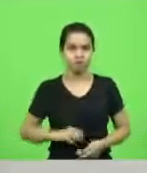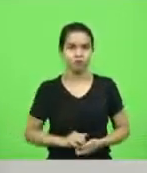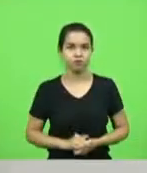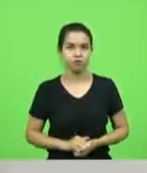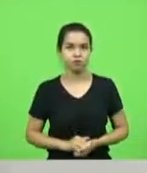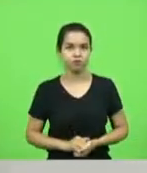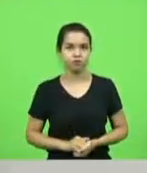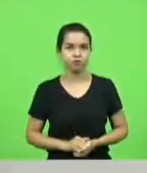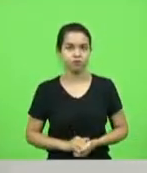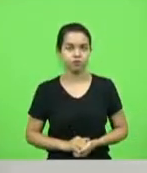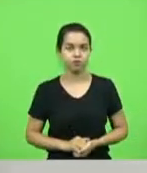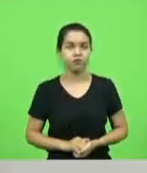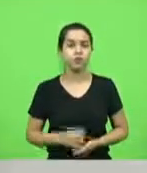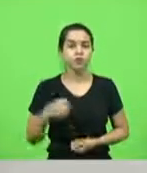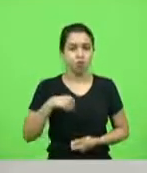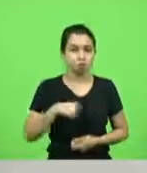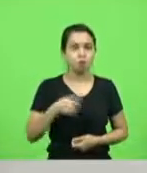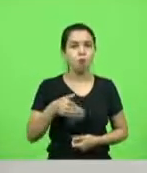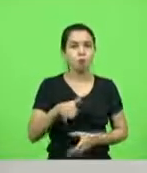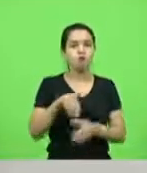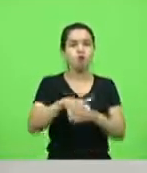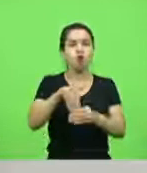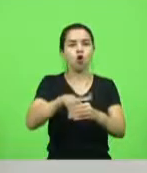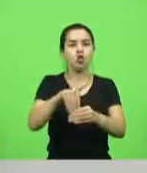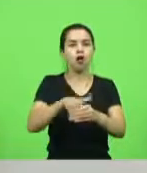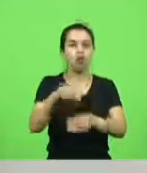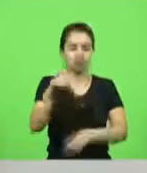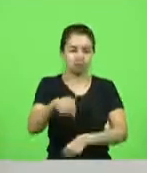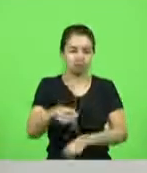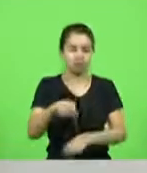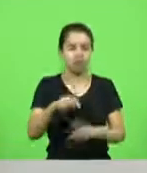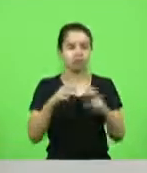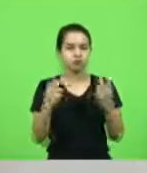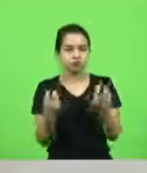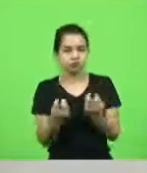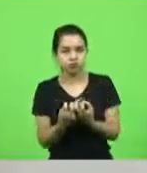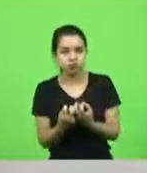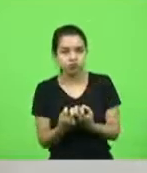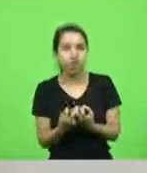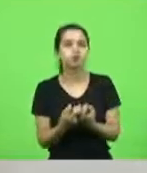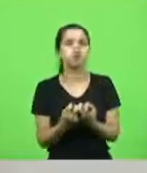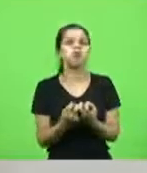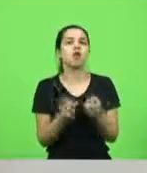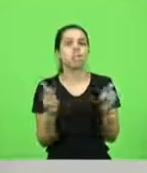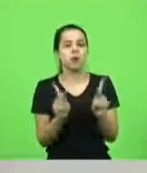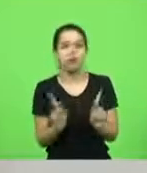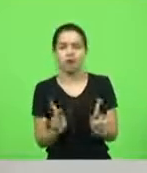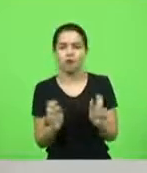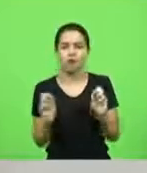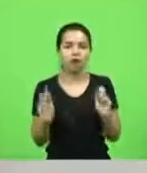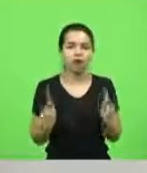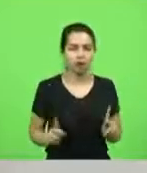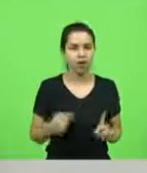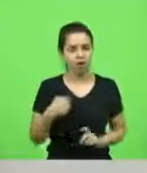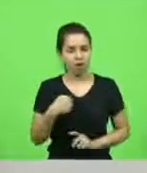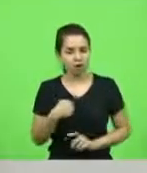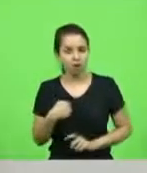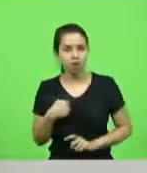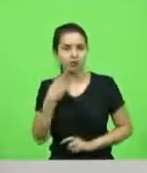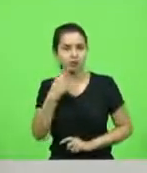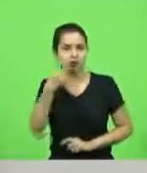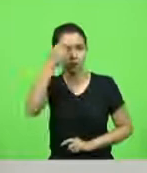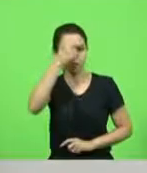nós vamos fazer a nossa votação aqui dentro aqui pacificada a situação de novo eu e deputado Maurício e o deputado